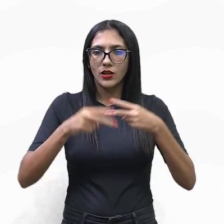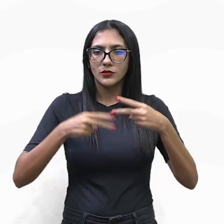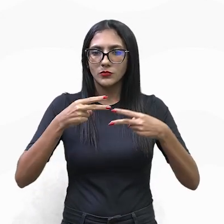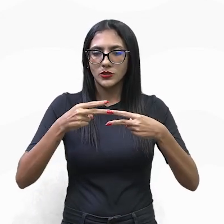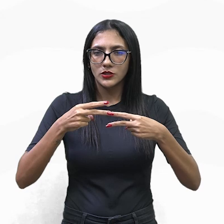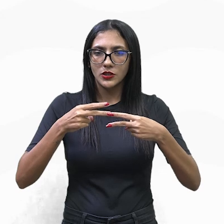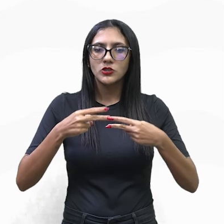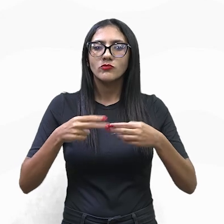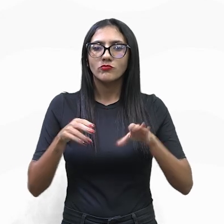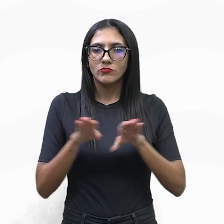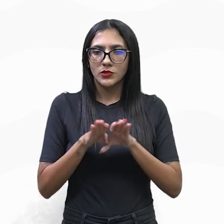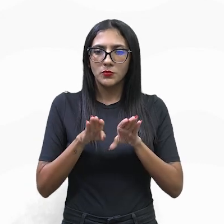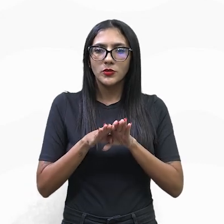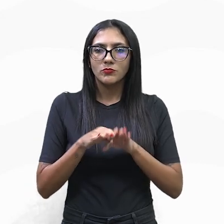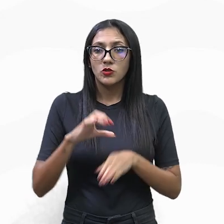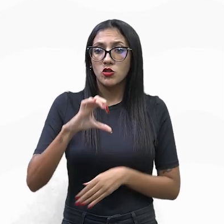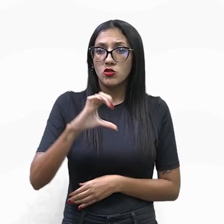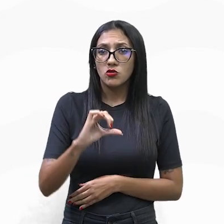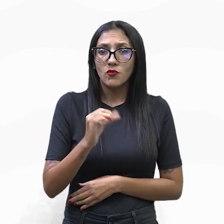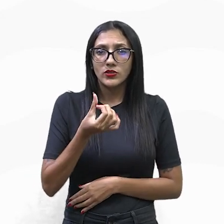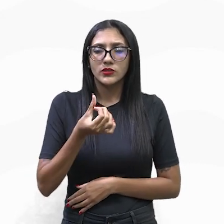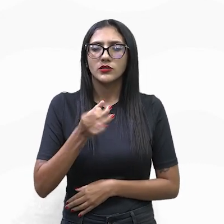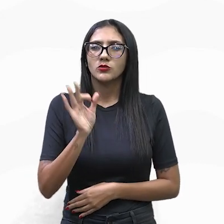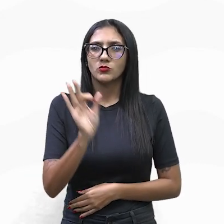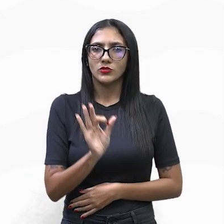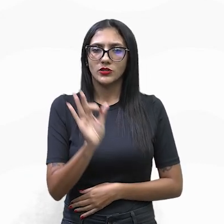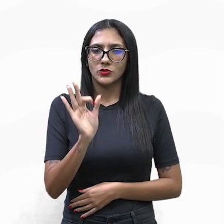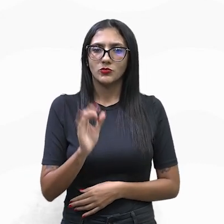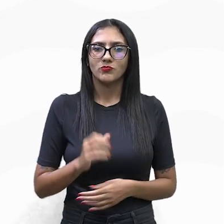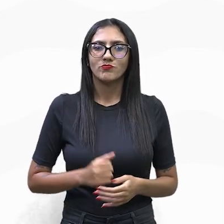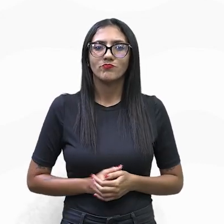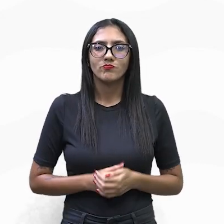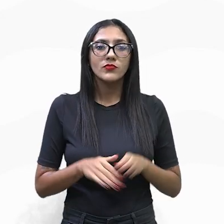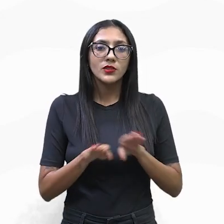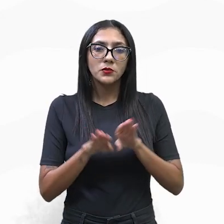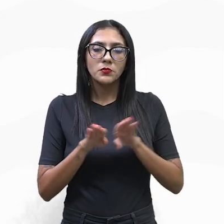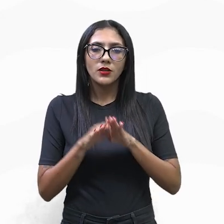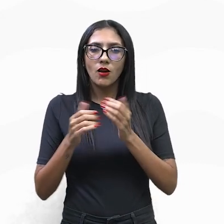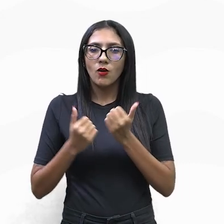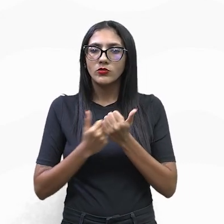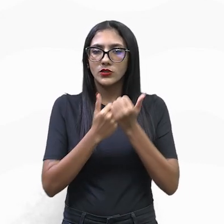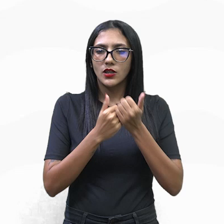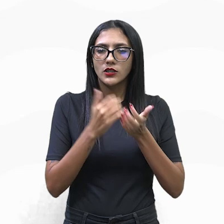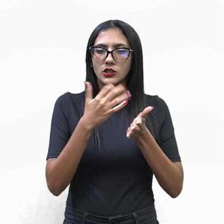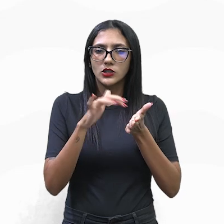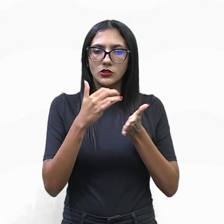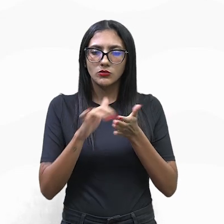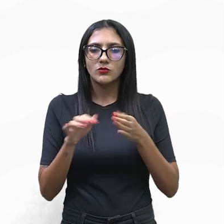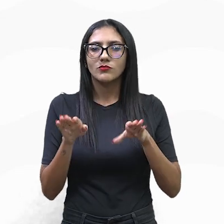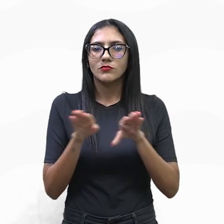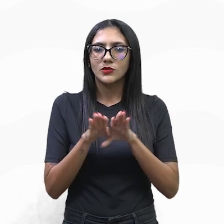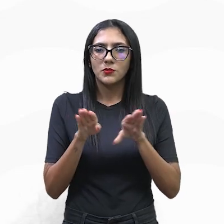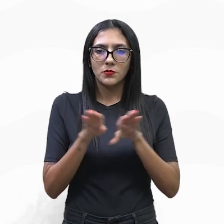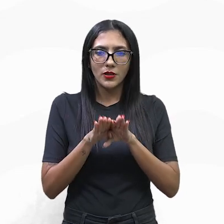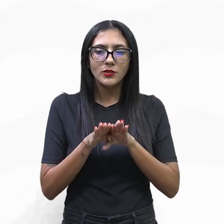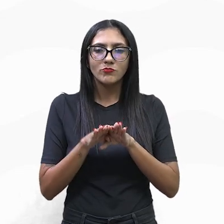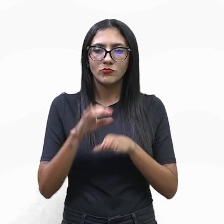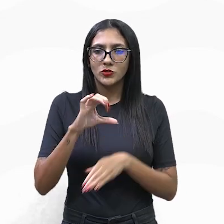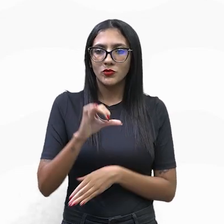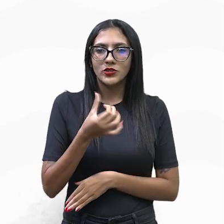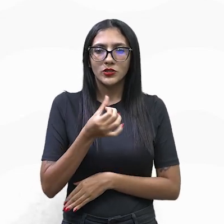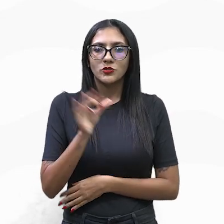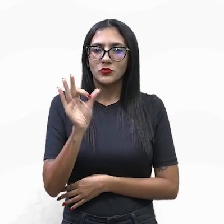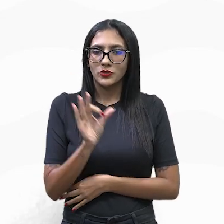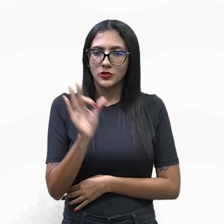que totaliza 96%. E auxiliar de escritório, né, também com 96% de risco de